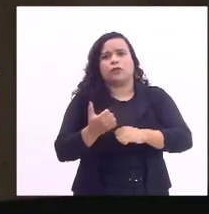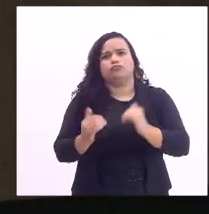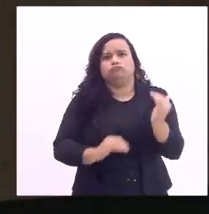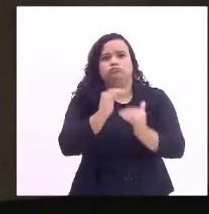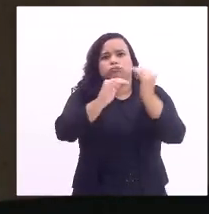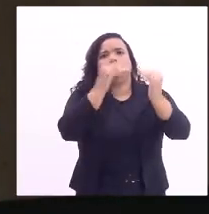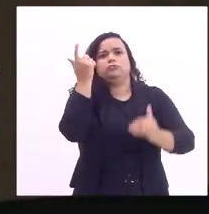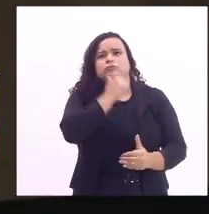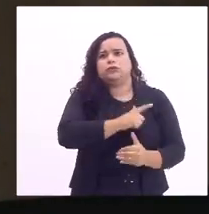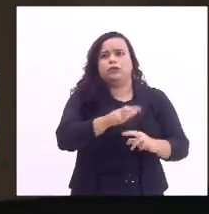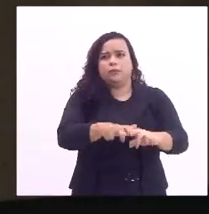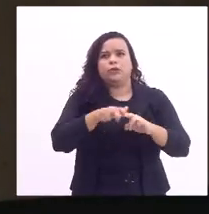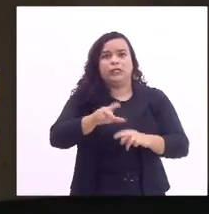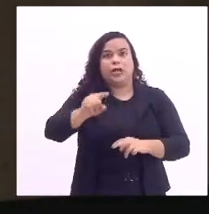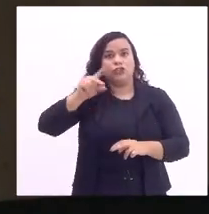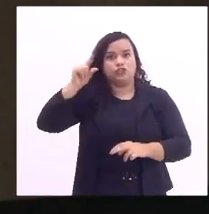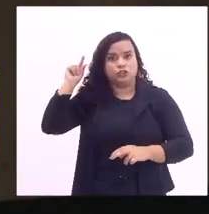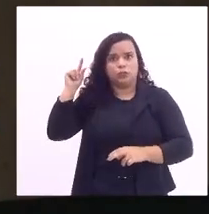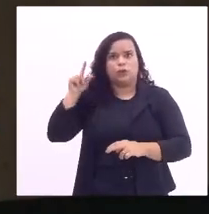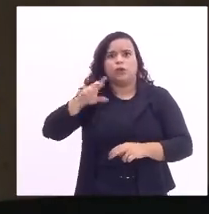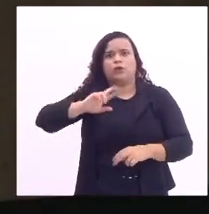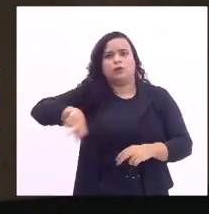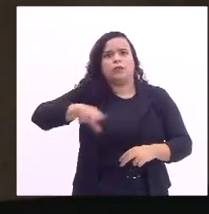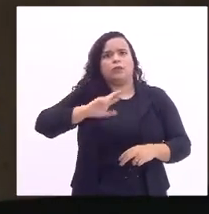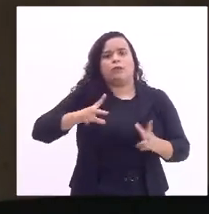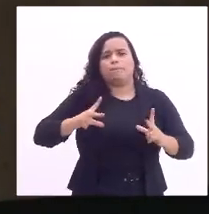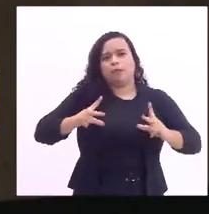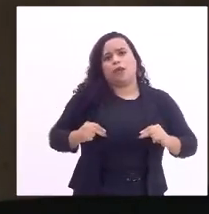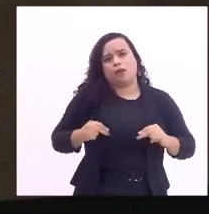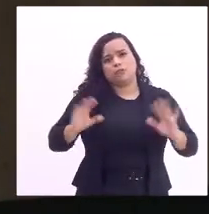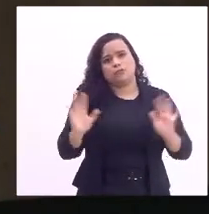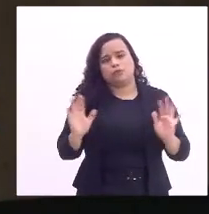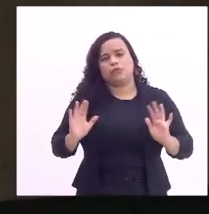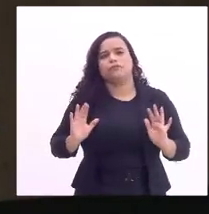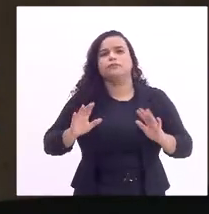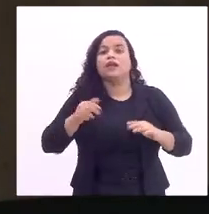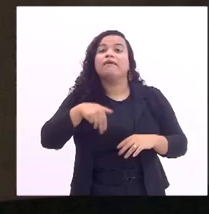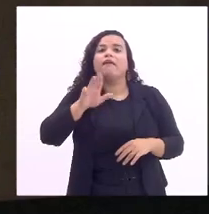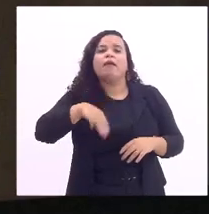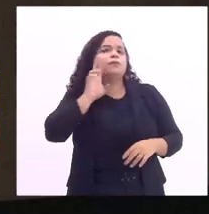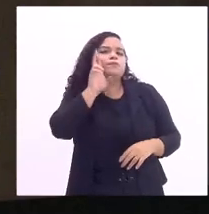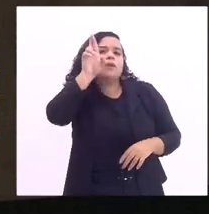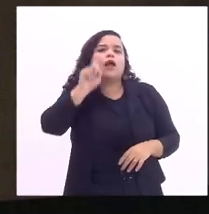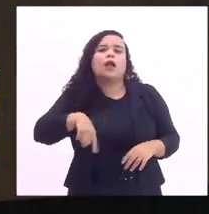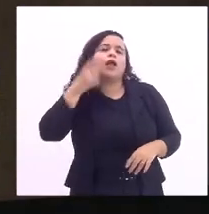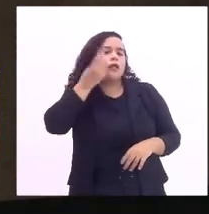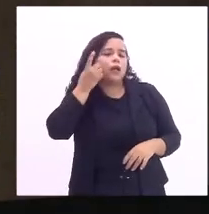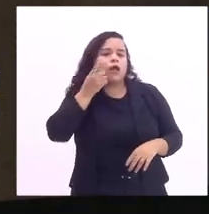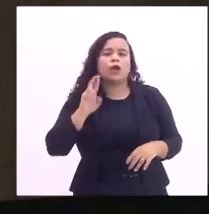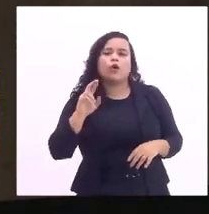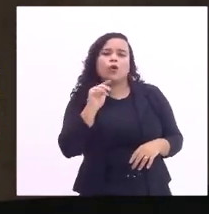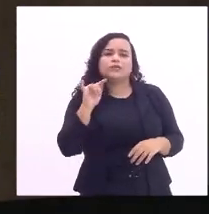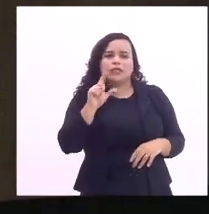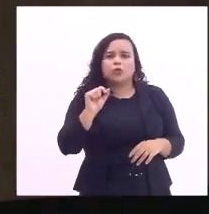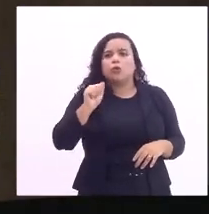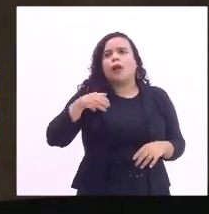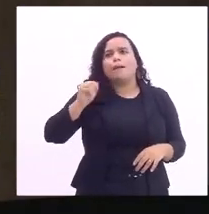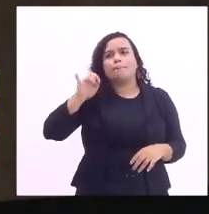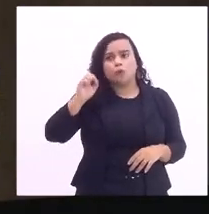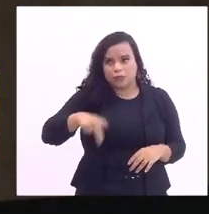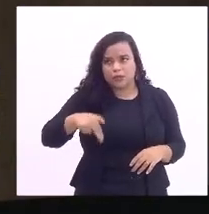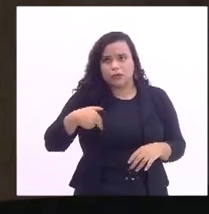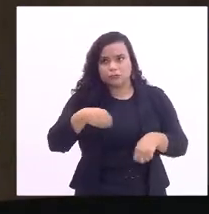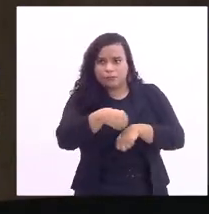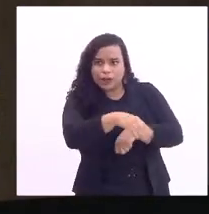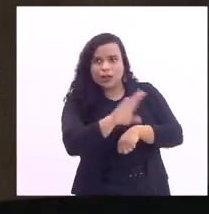por antiguidade, não por merecimento. Quem está capitaneando esse debate é o deputado Rodrigo Amorim, então eu vou passar para ele aqui para a gente